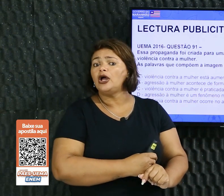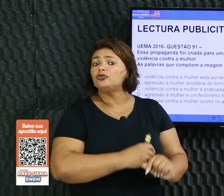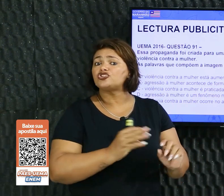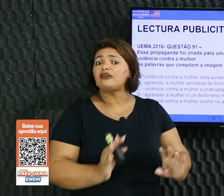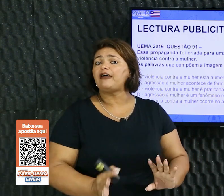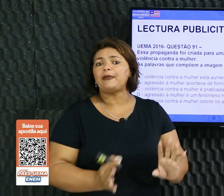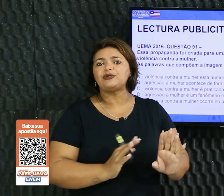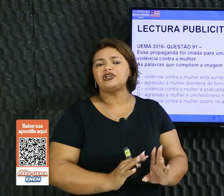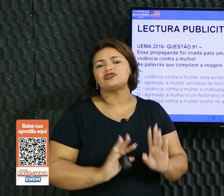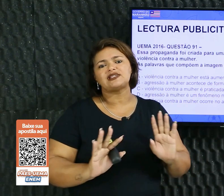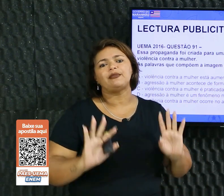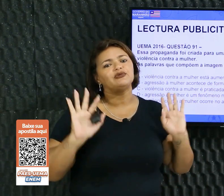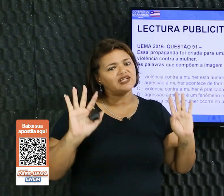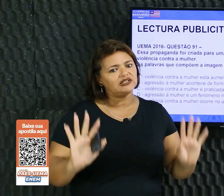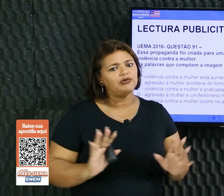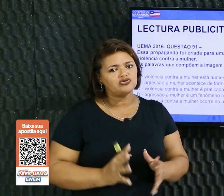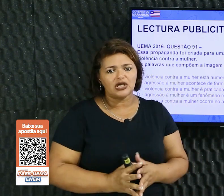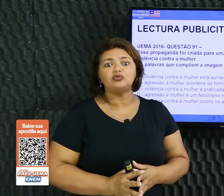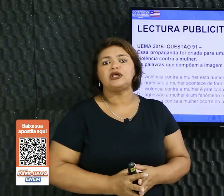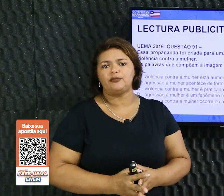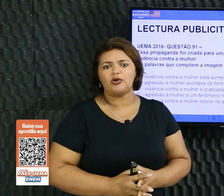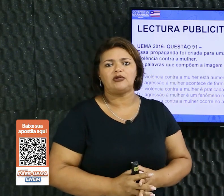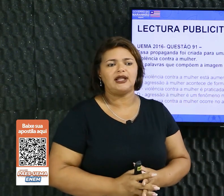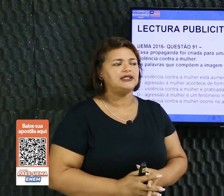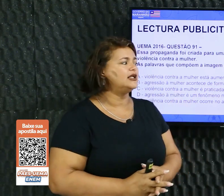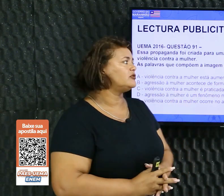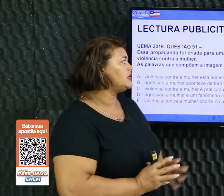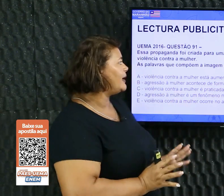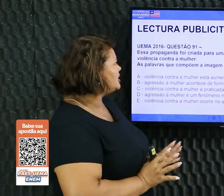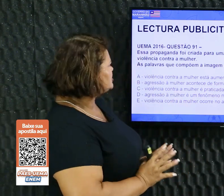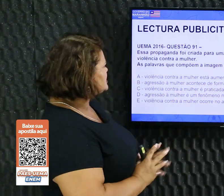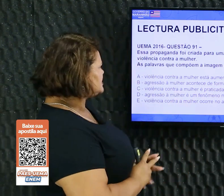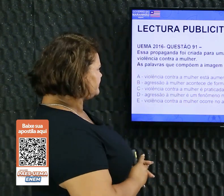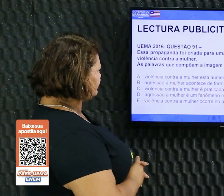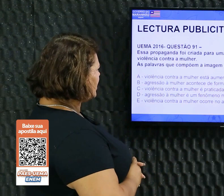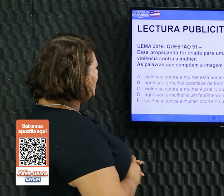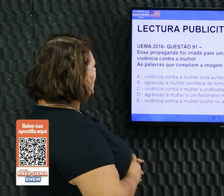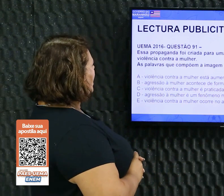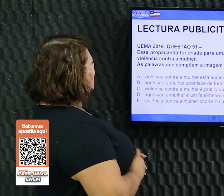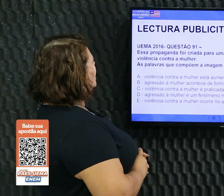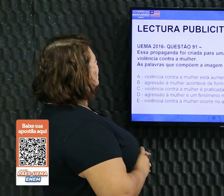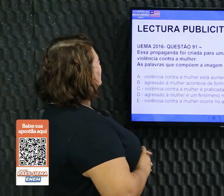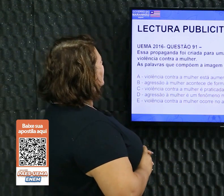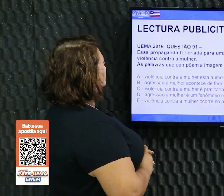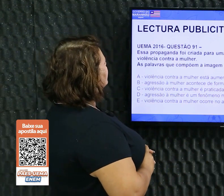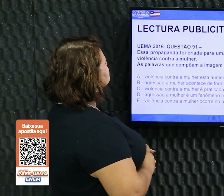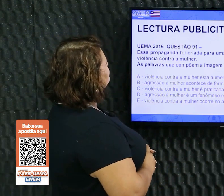texto. Tu já vai para o texto sabendo exatamente o que tu tem que procurar lá dentro. Então, aqui diz assim: